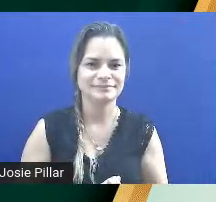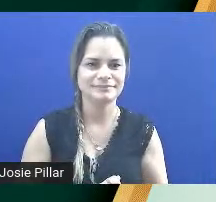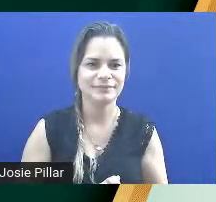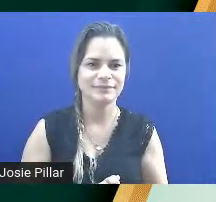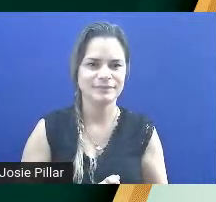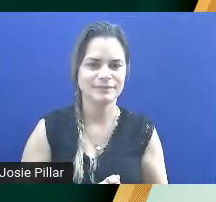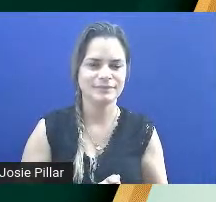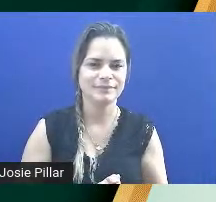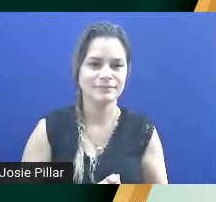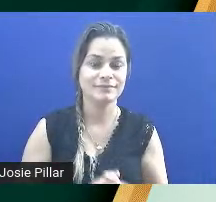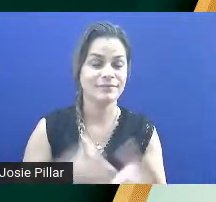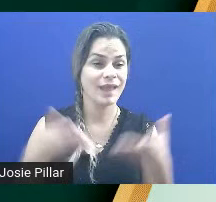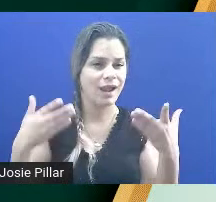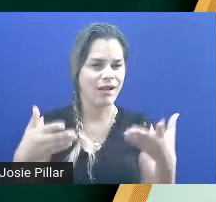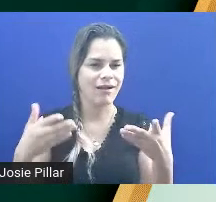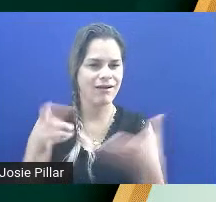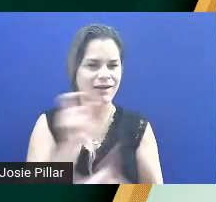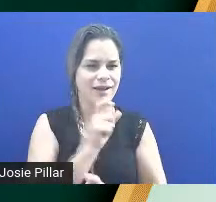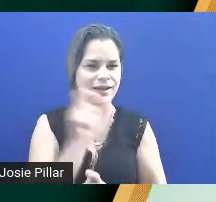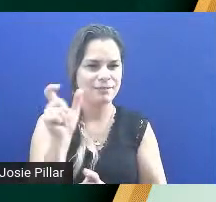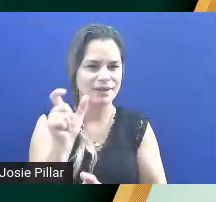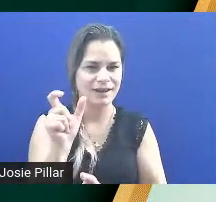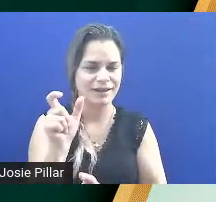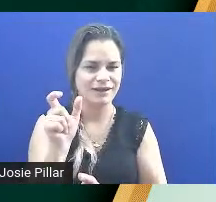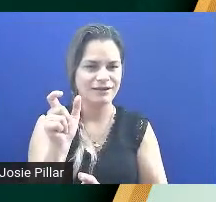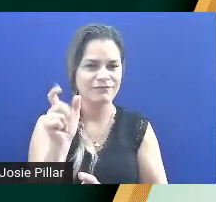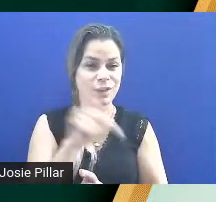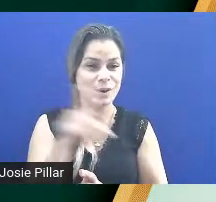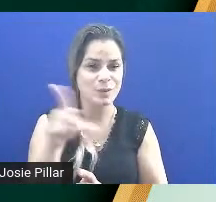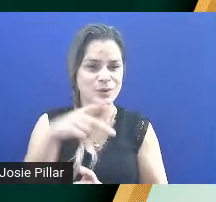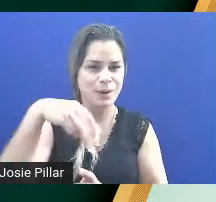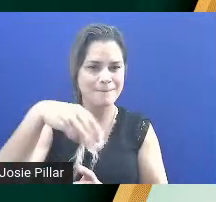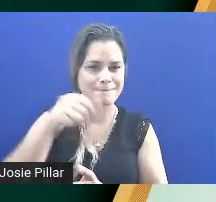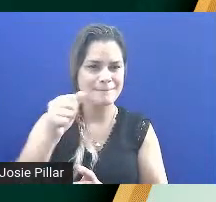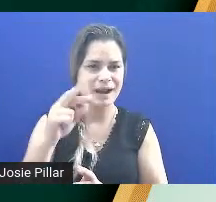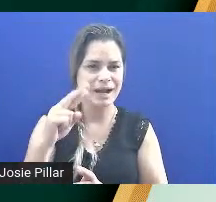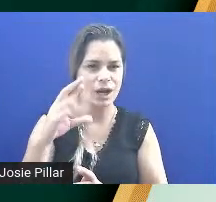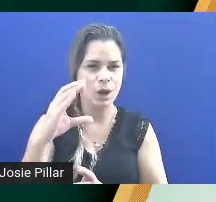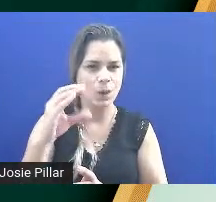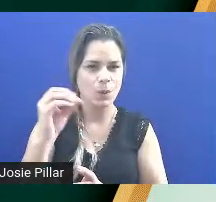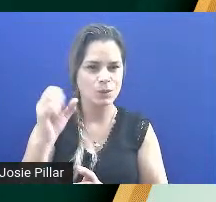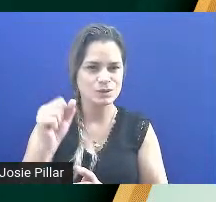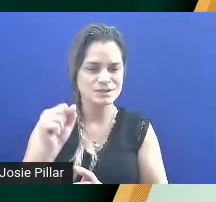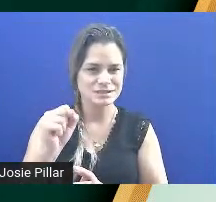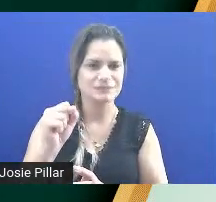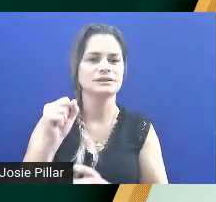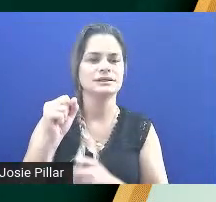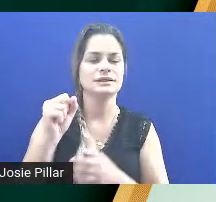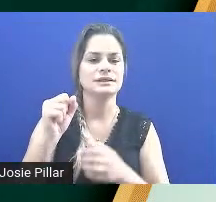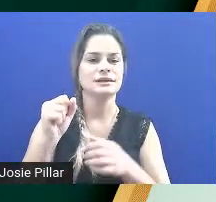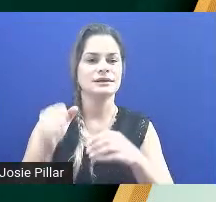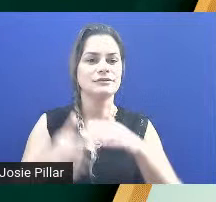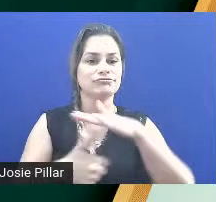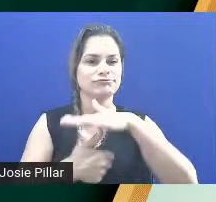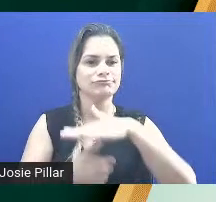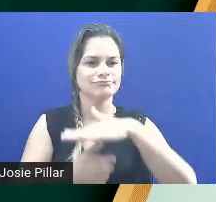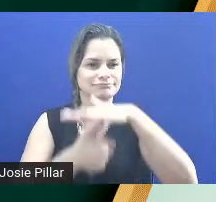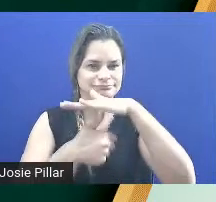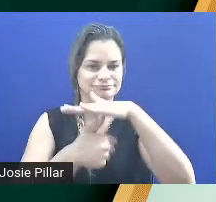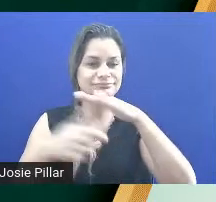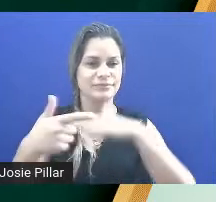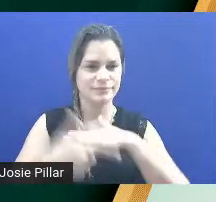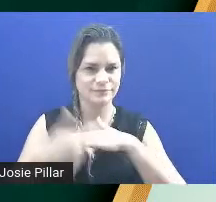Anunciamos neste momento a palavra do professor Marcos Vinícius Morini Queiroz, vice-reitor da Universidade Federal do Pampa, para